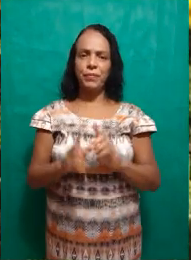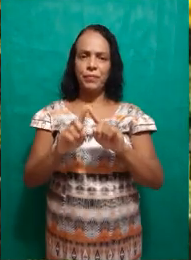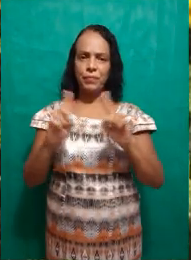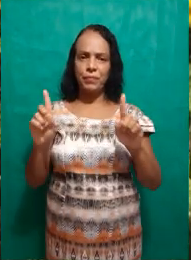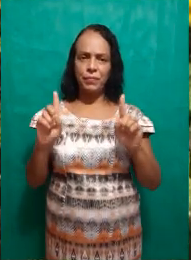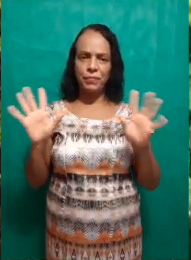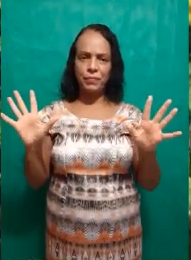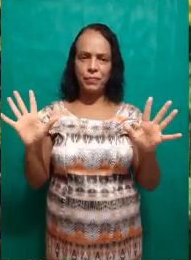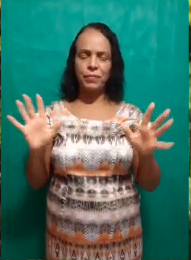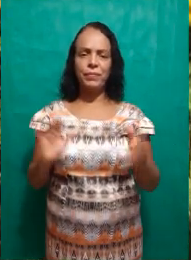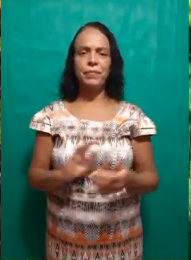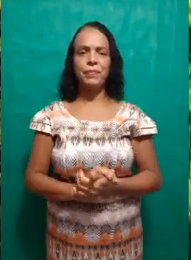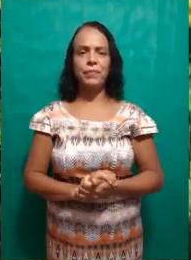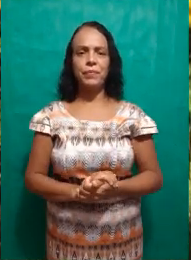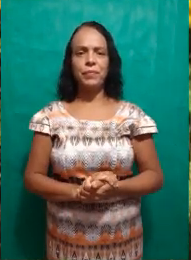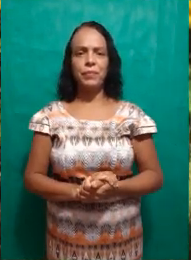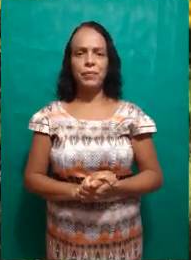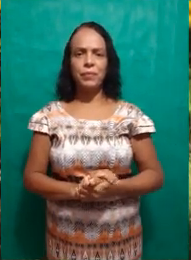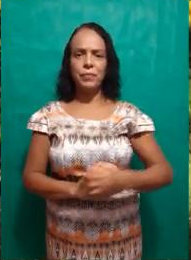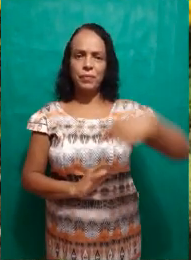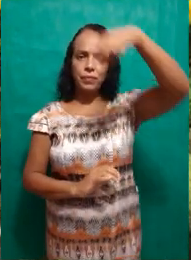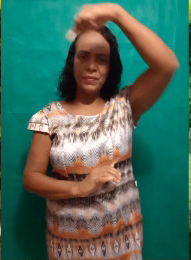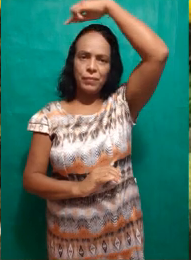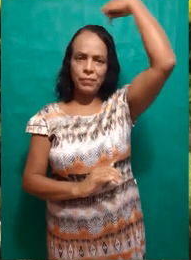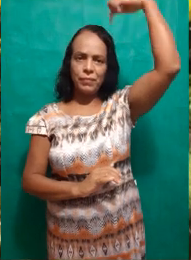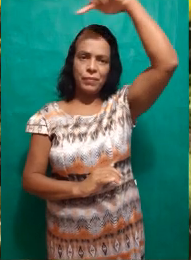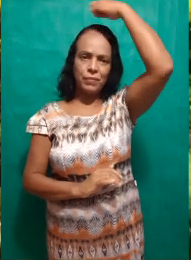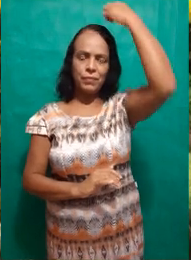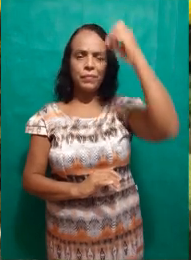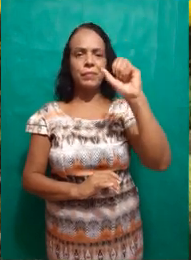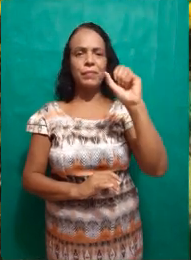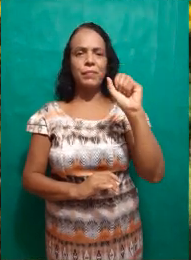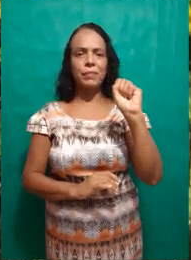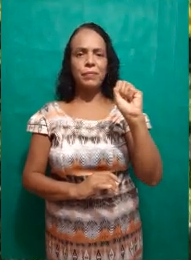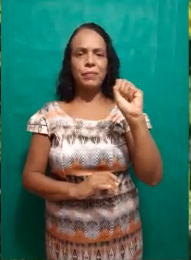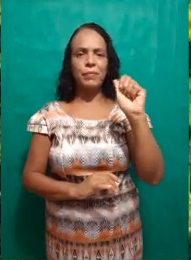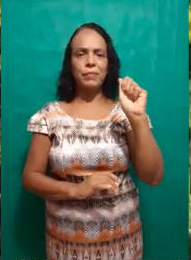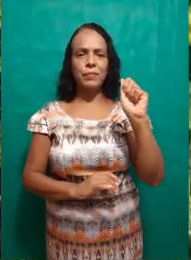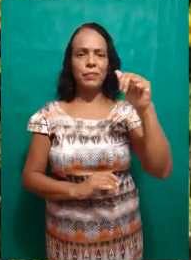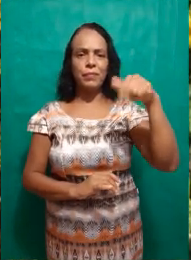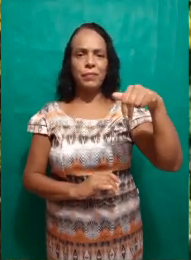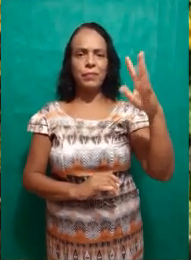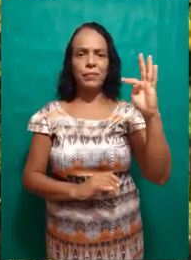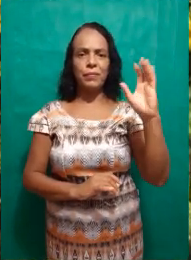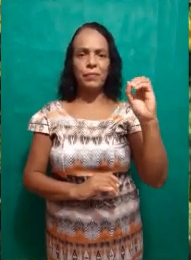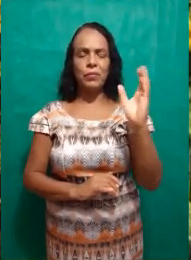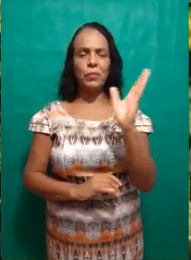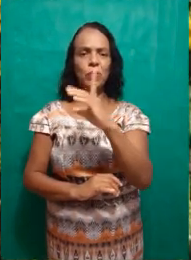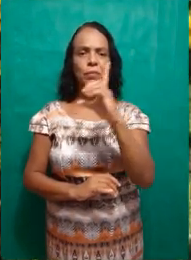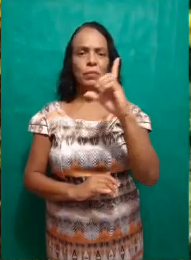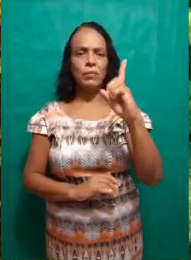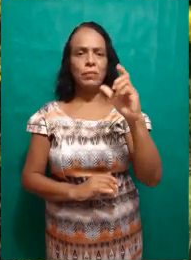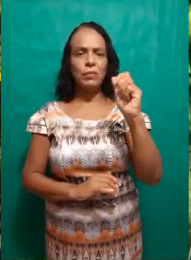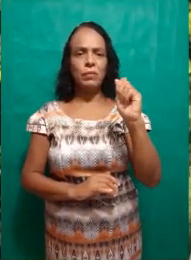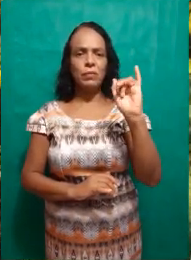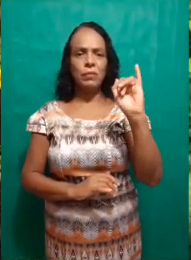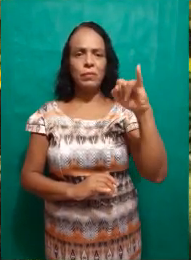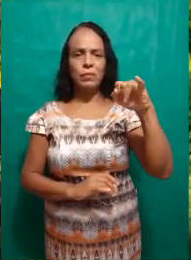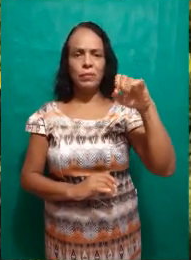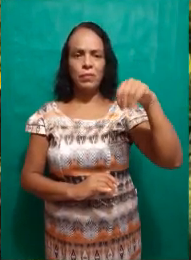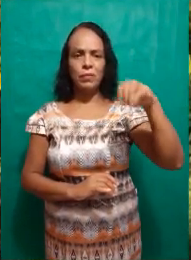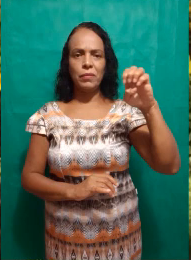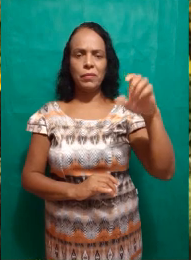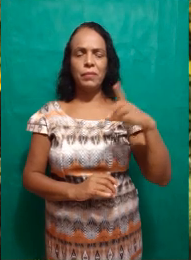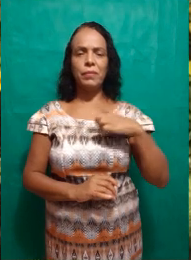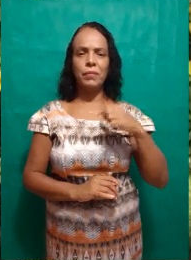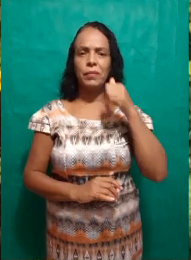devagarinho caminhando dentro da evolução. E torno a dizer a vocês que